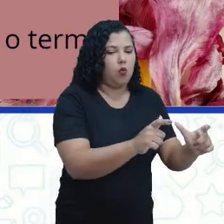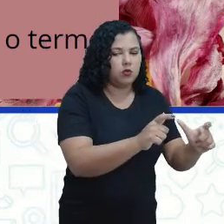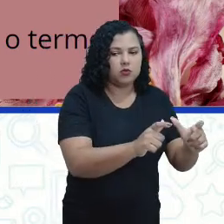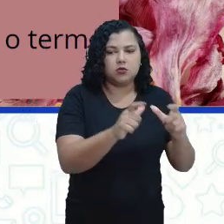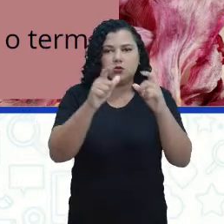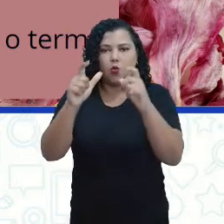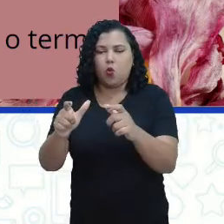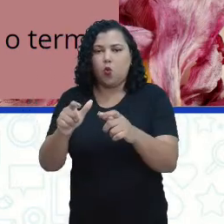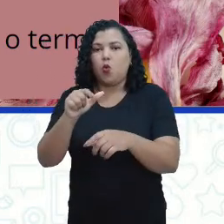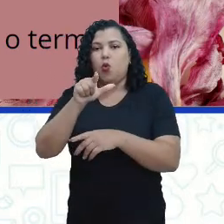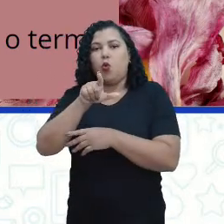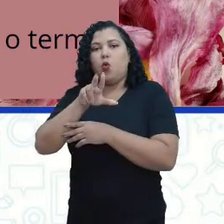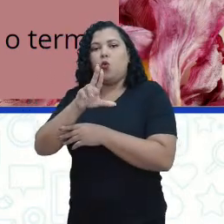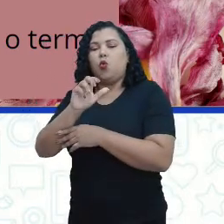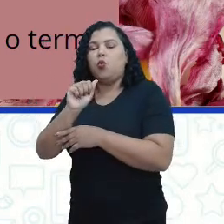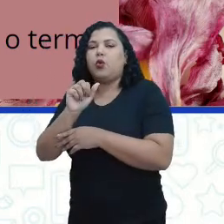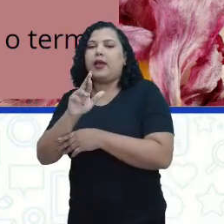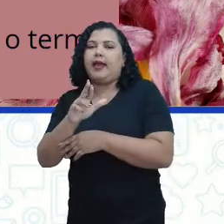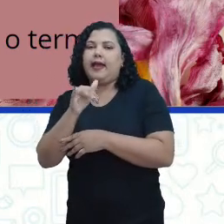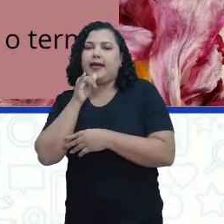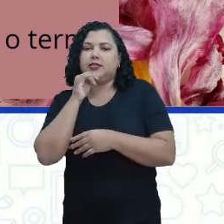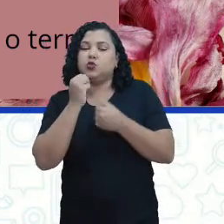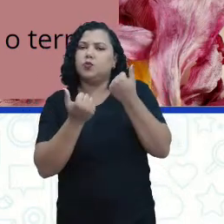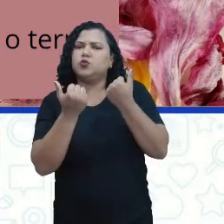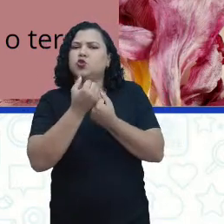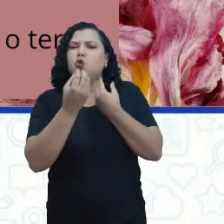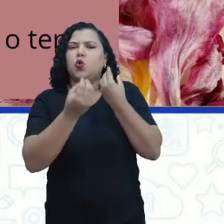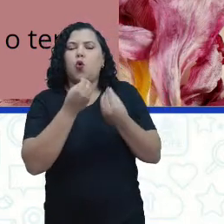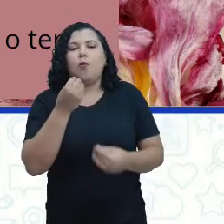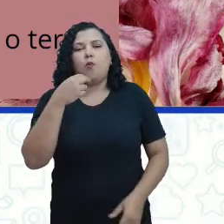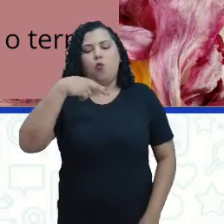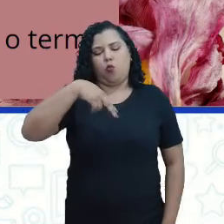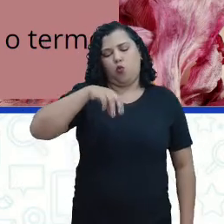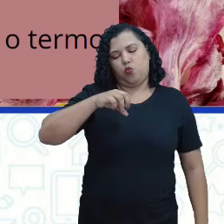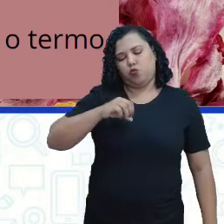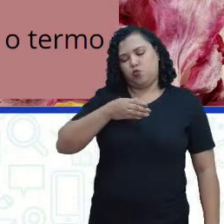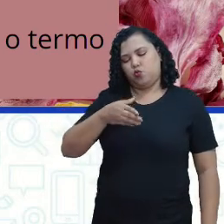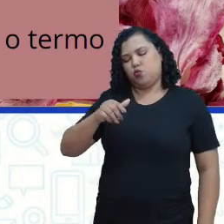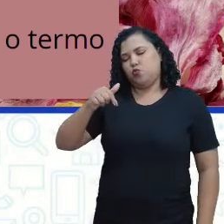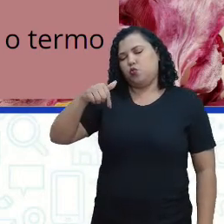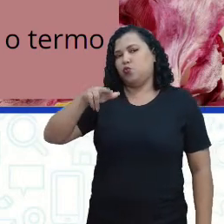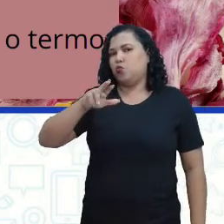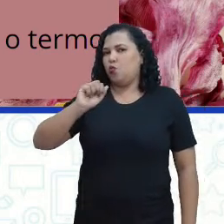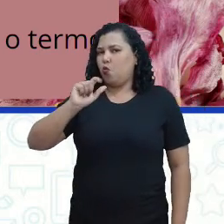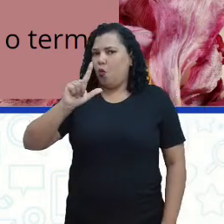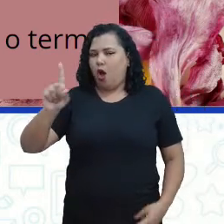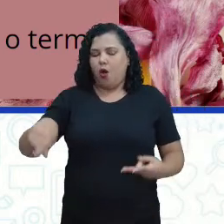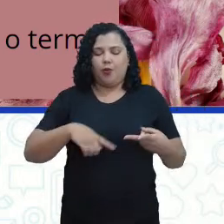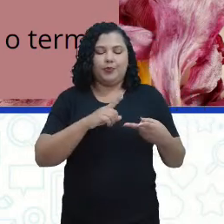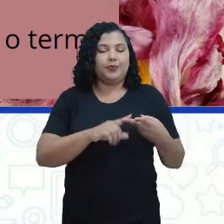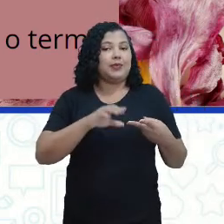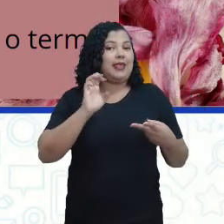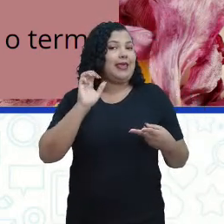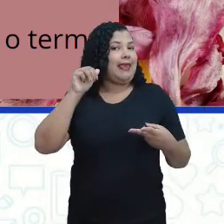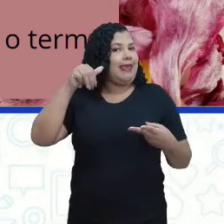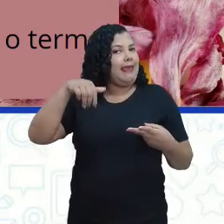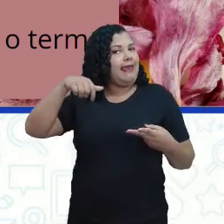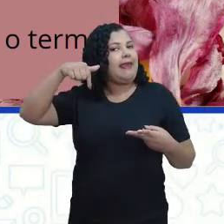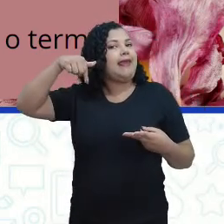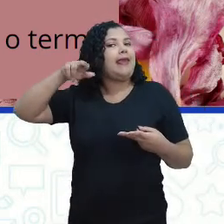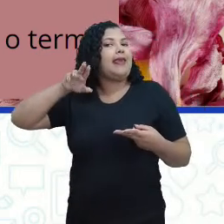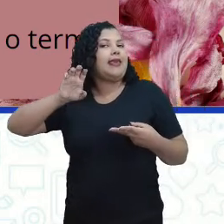ser substituído por em que, no qual, na qual, nos quais e nas quais. Então, ó, vamos